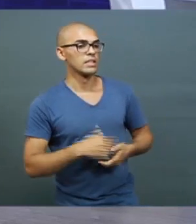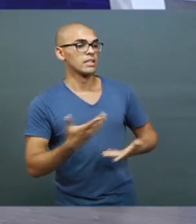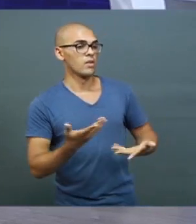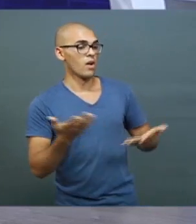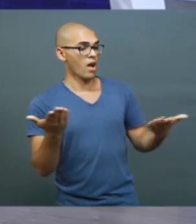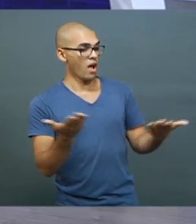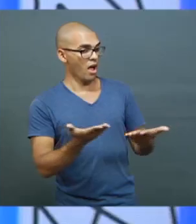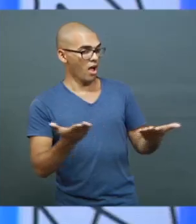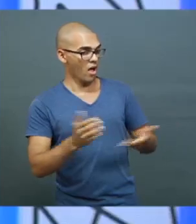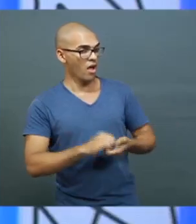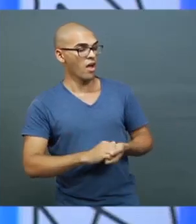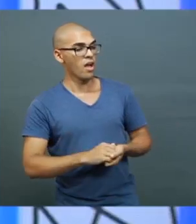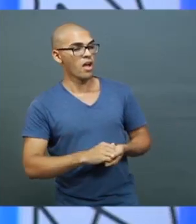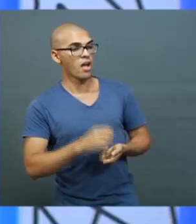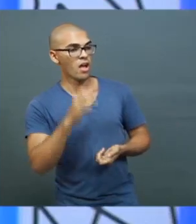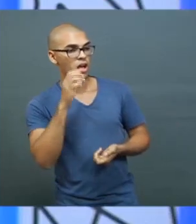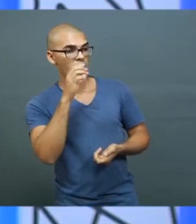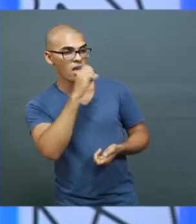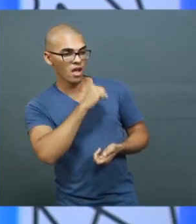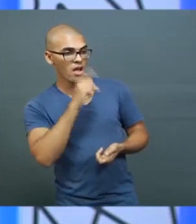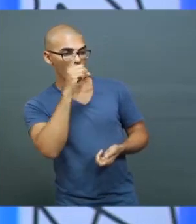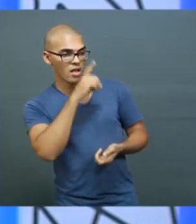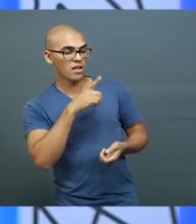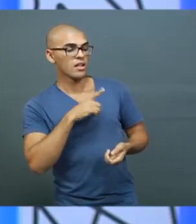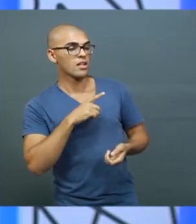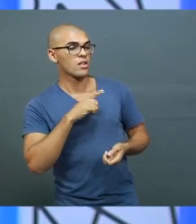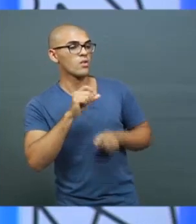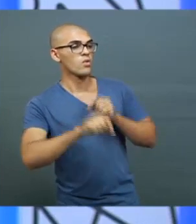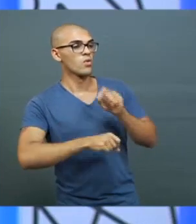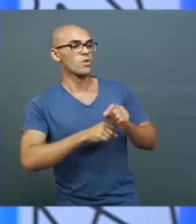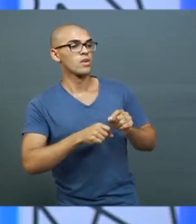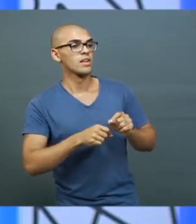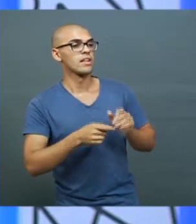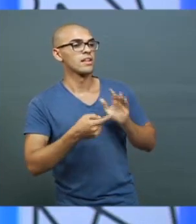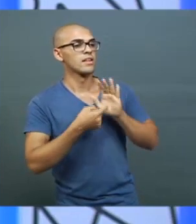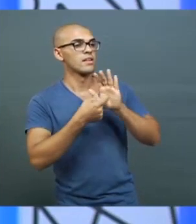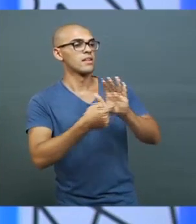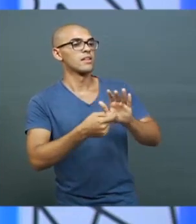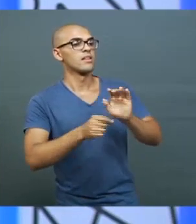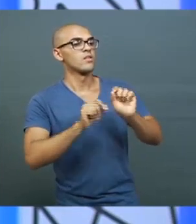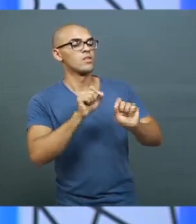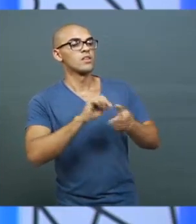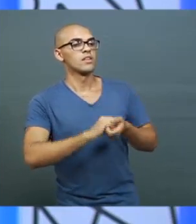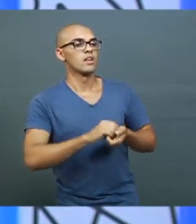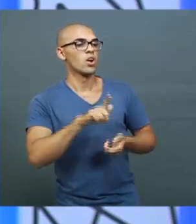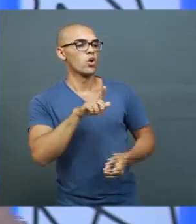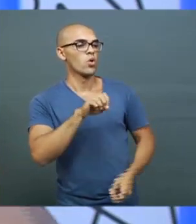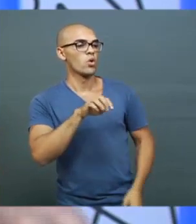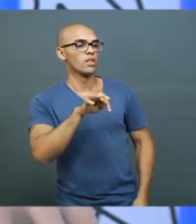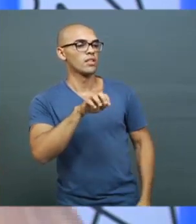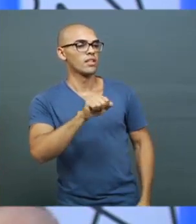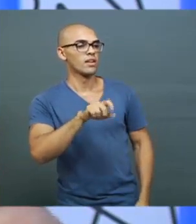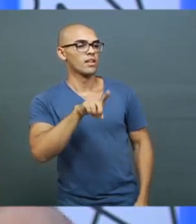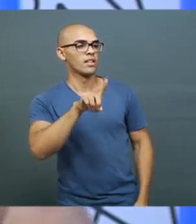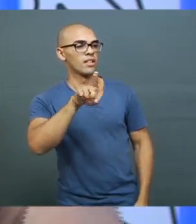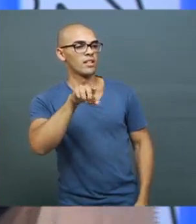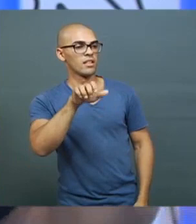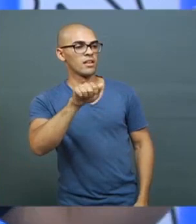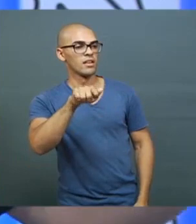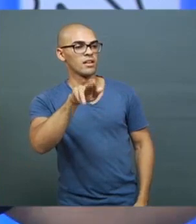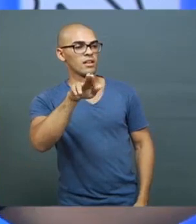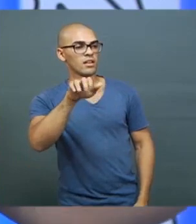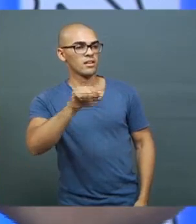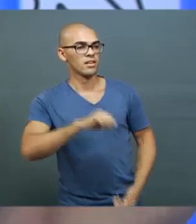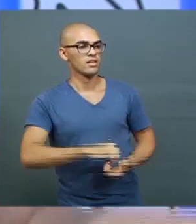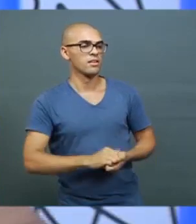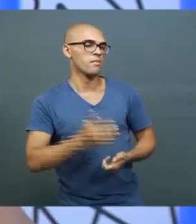de semana em cartaz com o espetáculo Gota d'Água, né? Que é um musical muito bacana, uma remontagem daquele Gota d'Água que foi feito lá